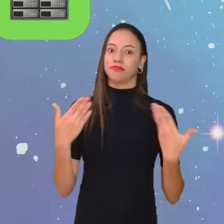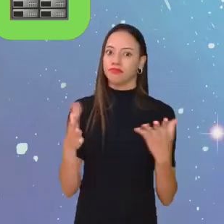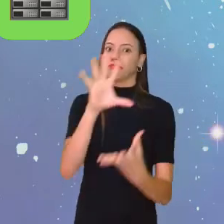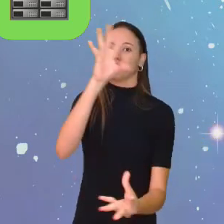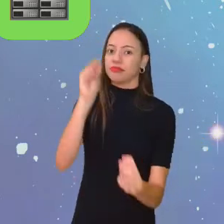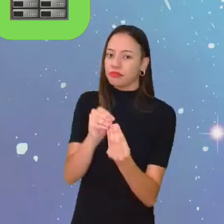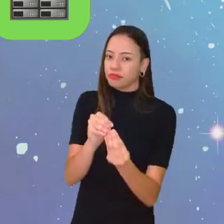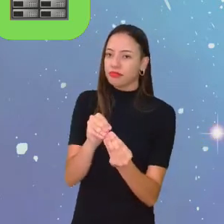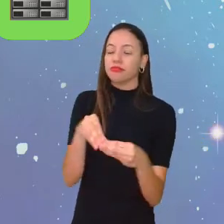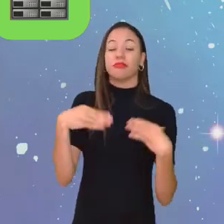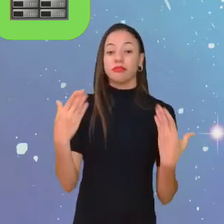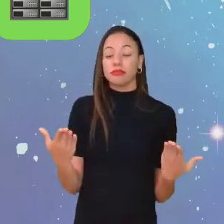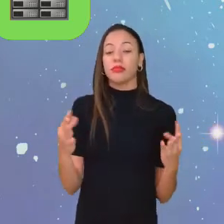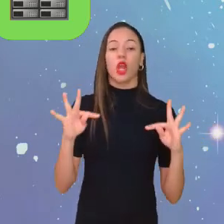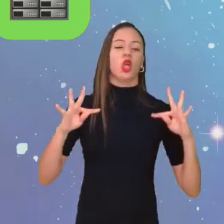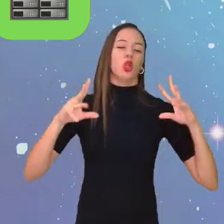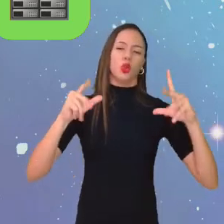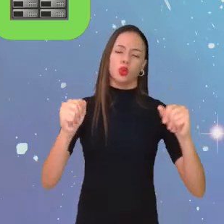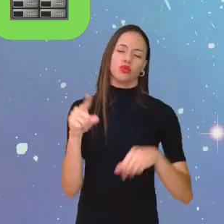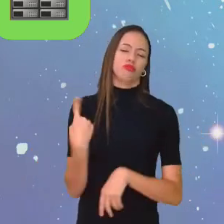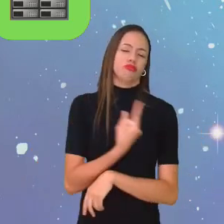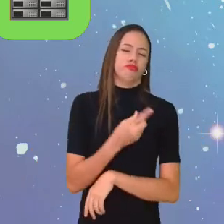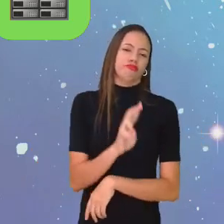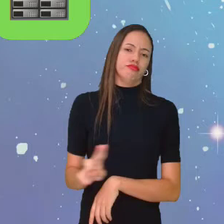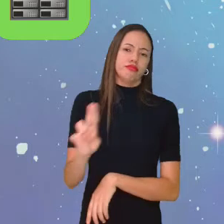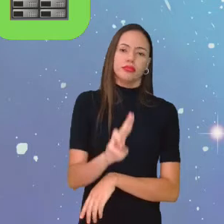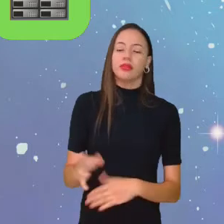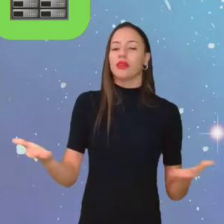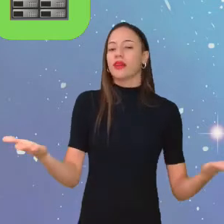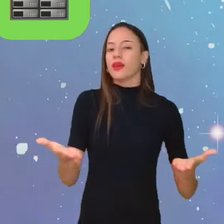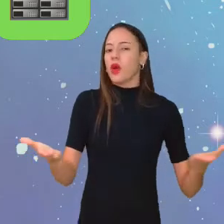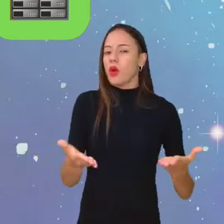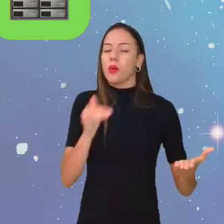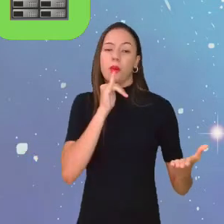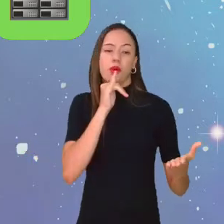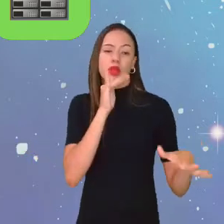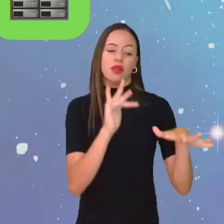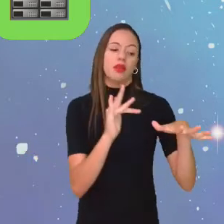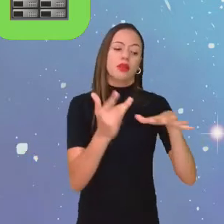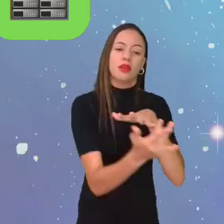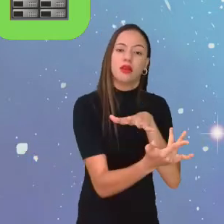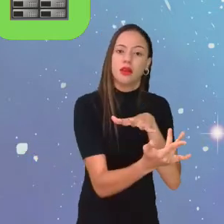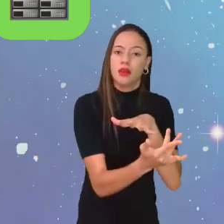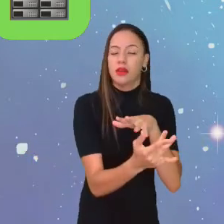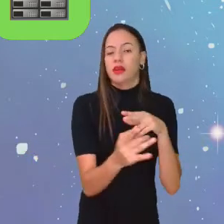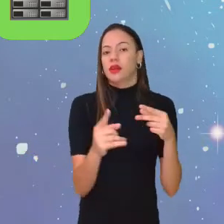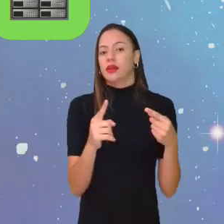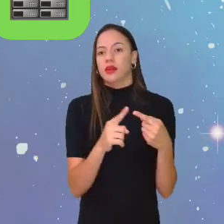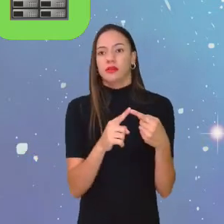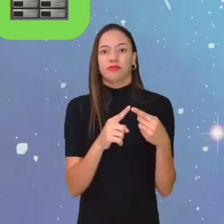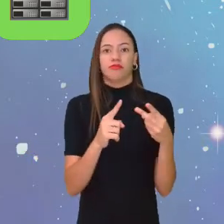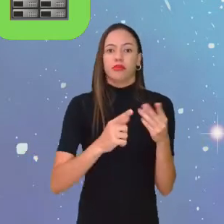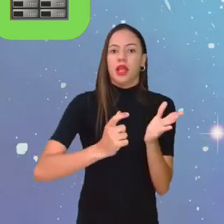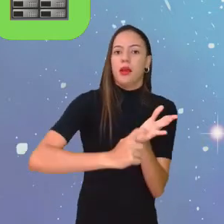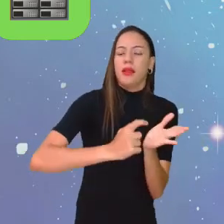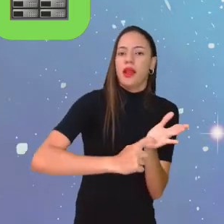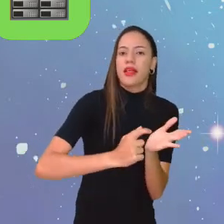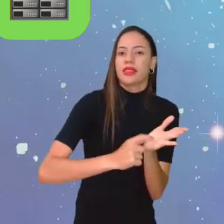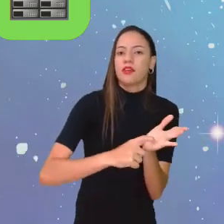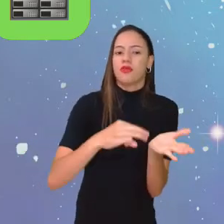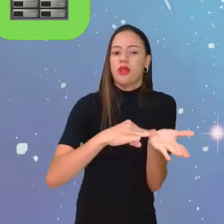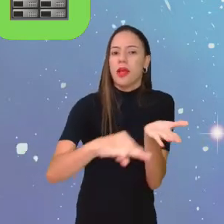resumindo aí, então tudo que a gente utiliza hoje, né, de redes sociais, né, ou seja, de aplicativos de troca